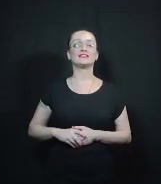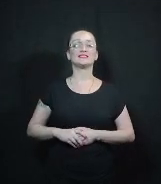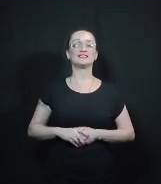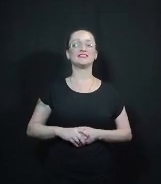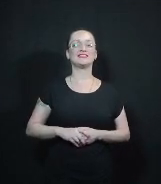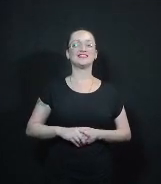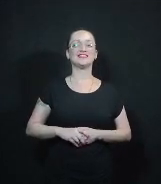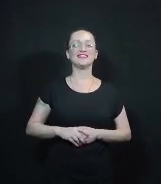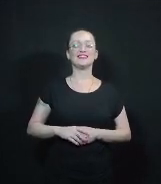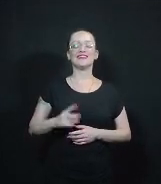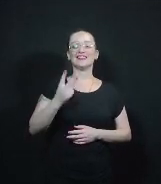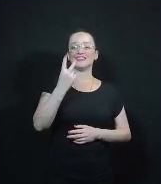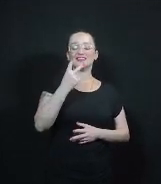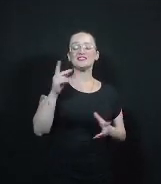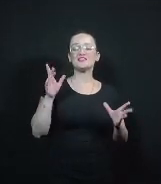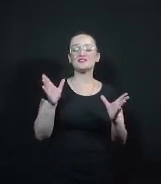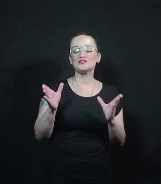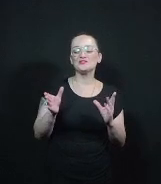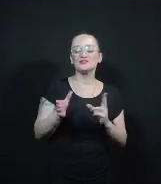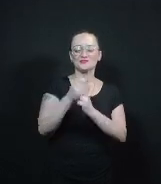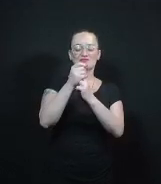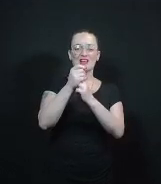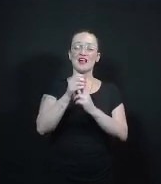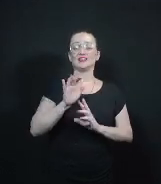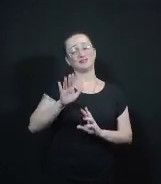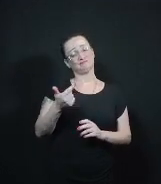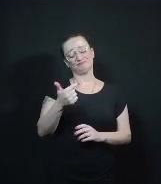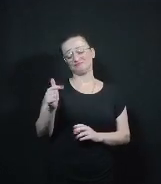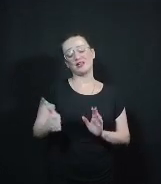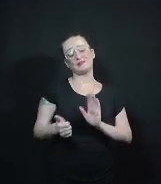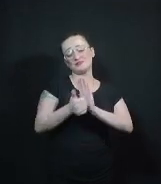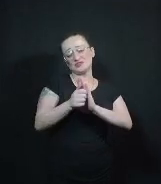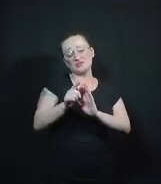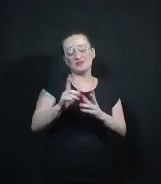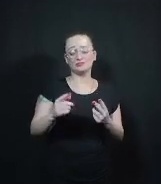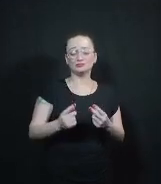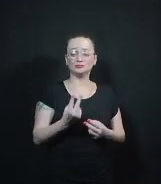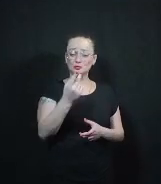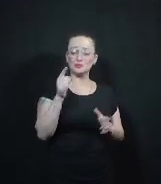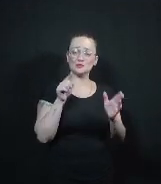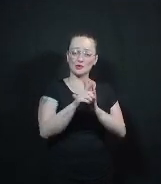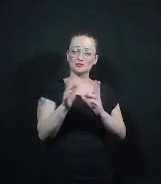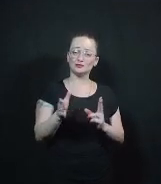aqui que eu vou juntar só para você responder, já que não tem positiva mesmo, Paulo. Vamos terminar, então, eu imagino,